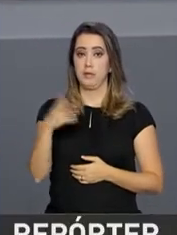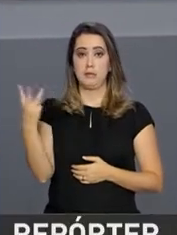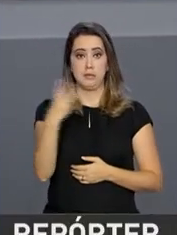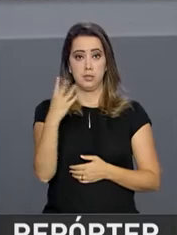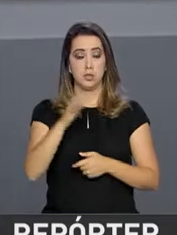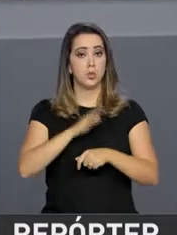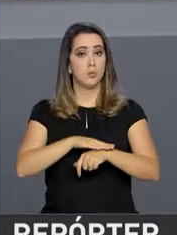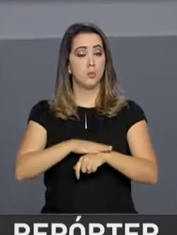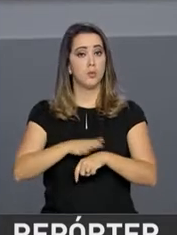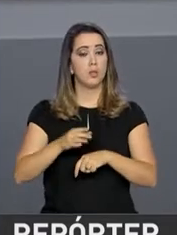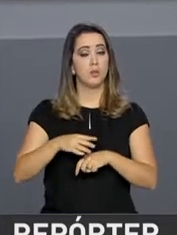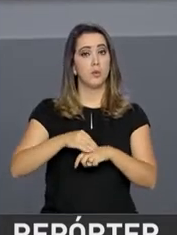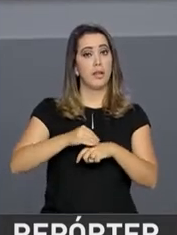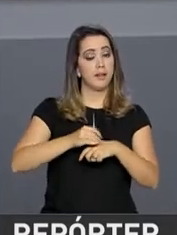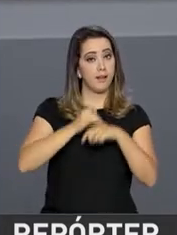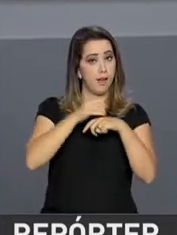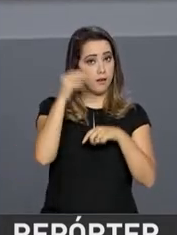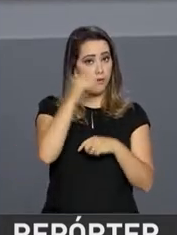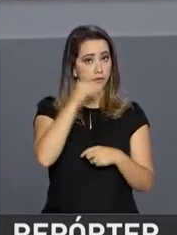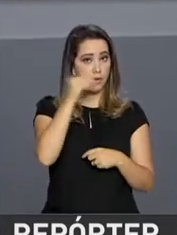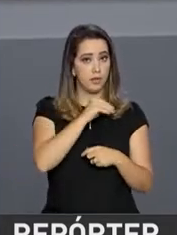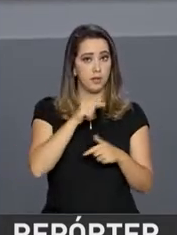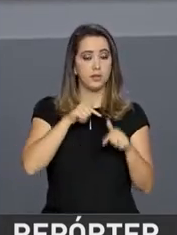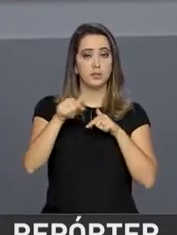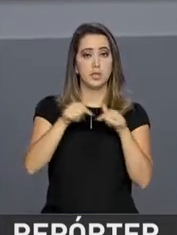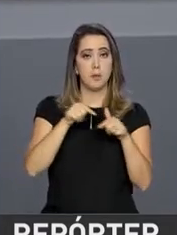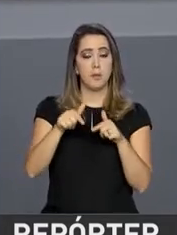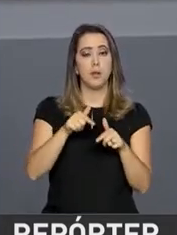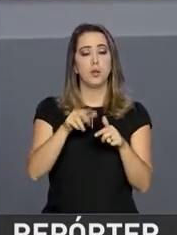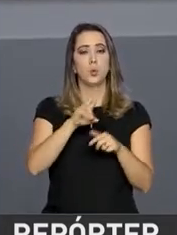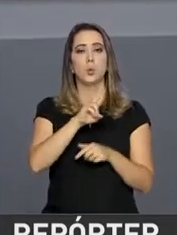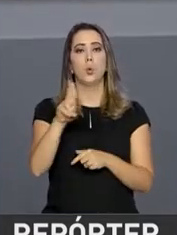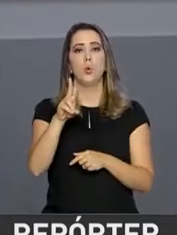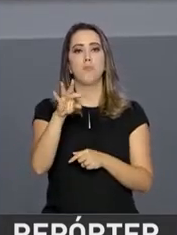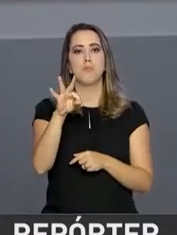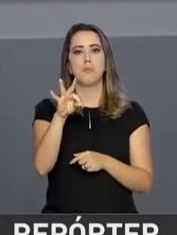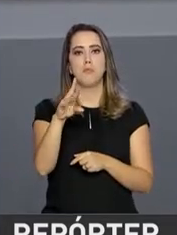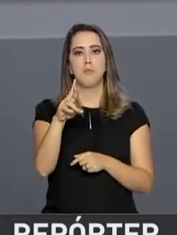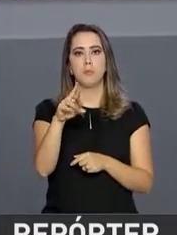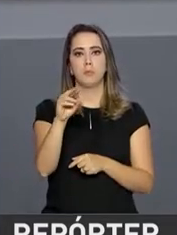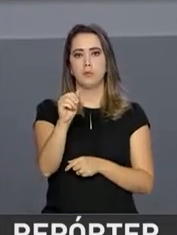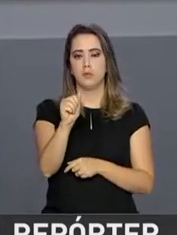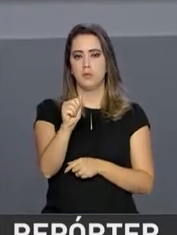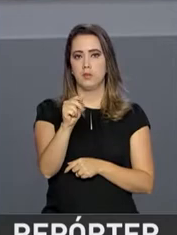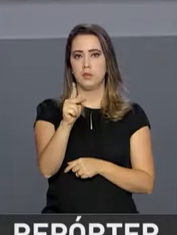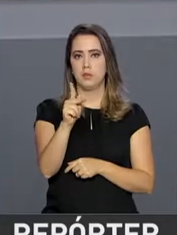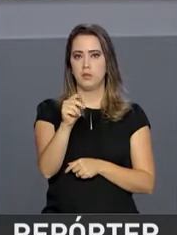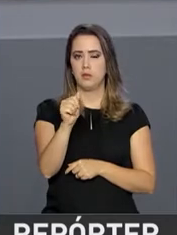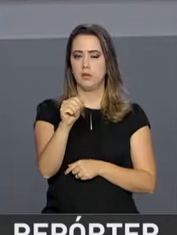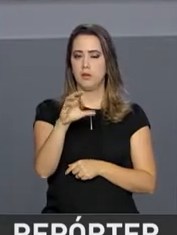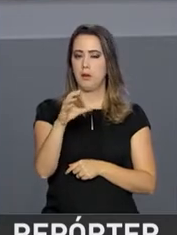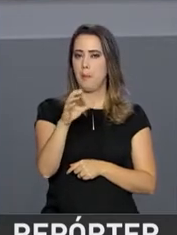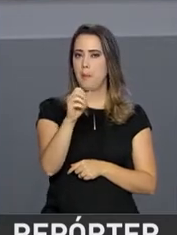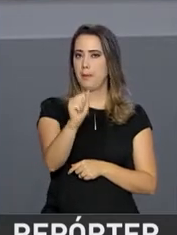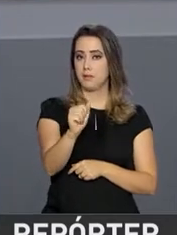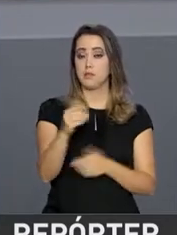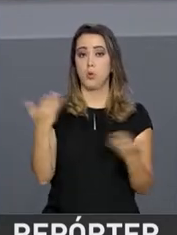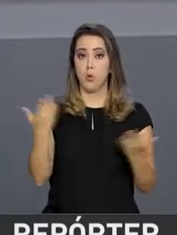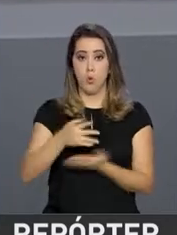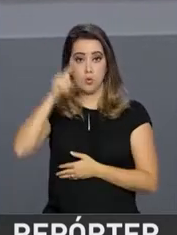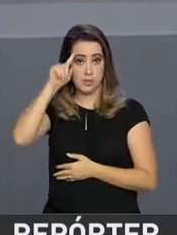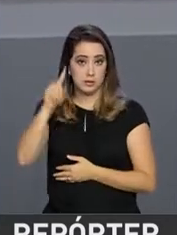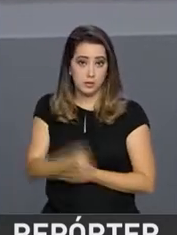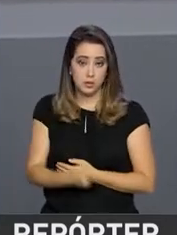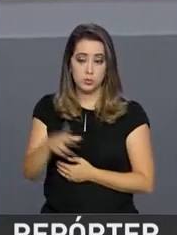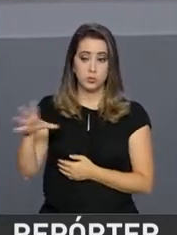terceira fase da Operação Carne Fraca, chamada de Operação Trapaça. Foram cumpridos mandados de prisão, busca e apreensão nos